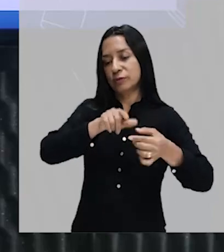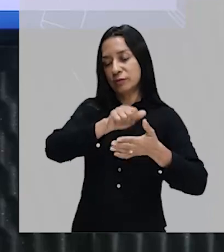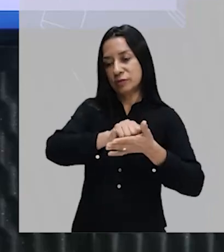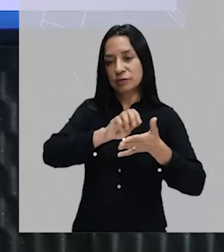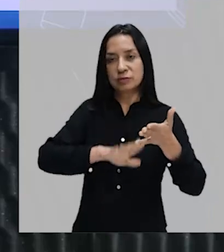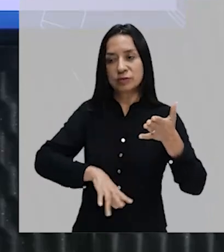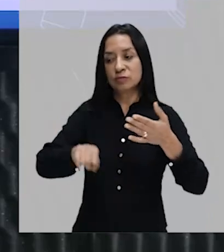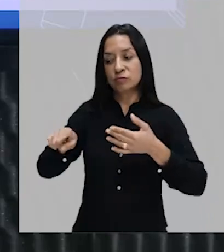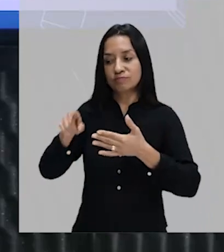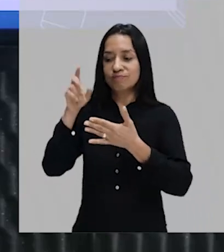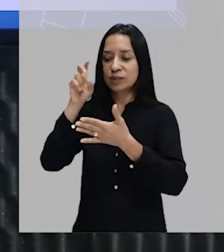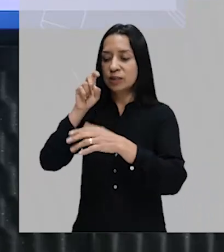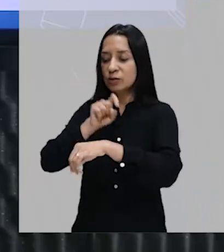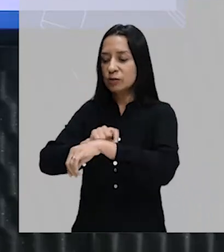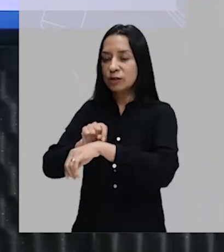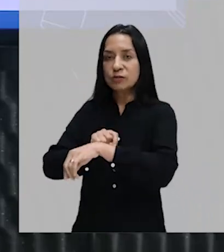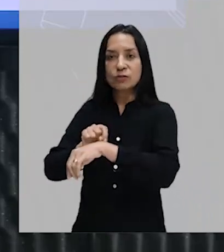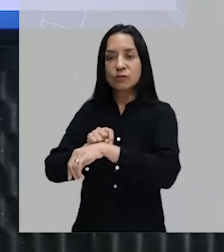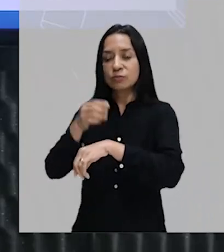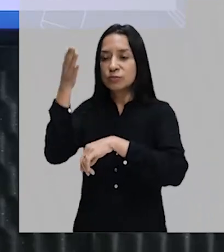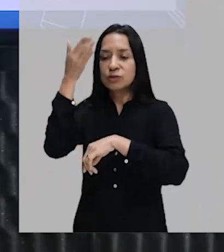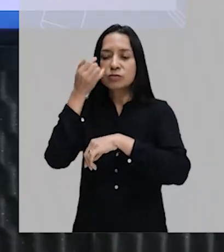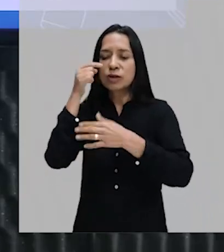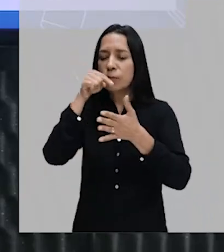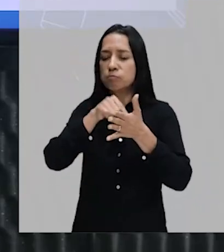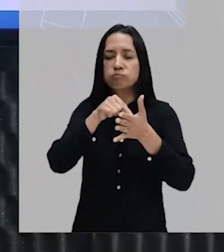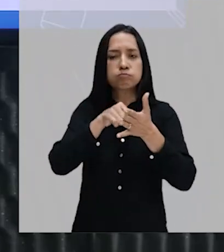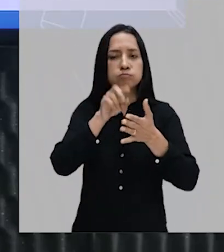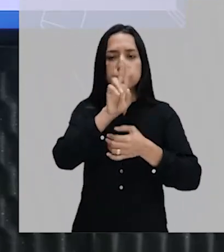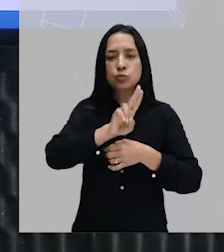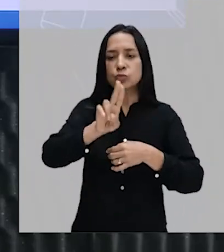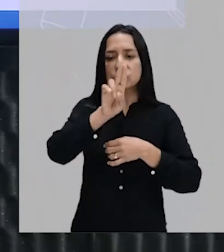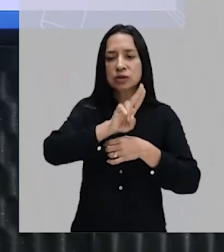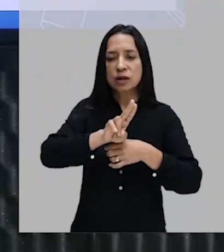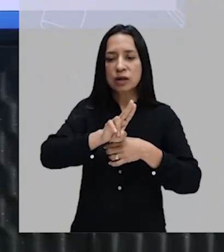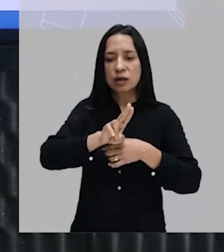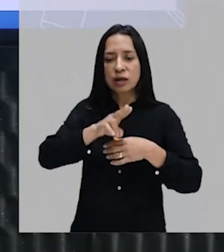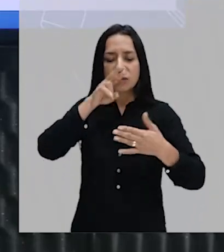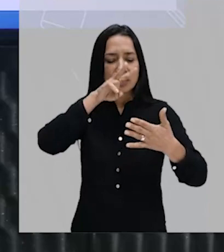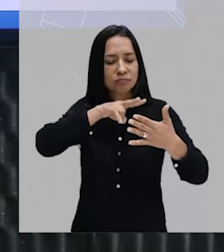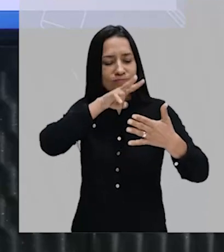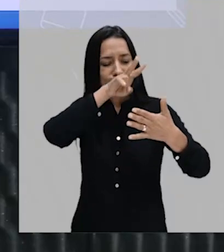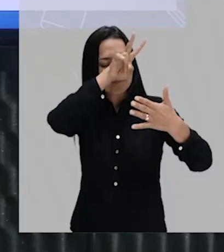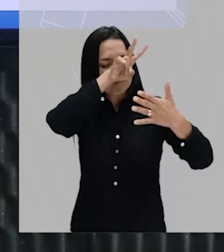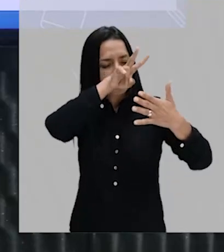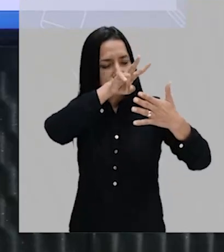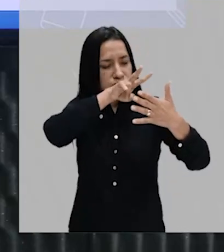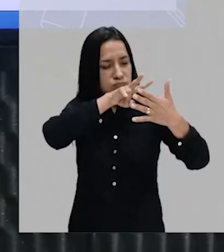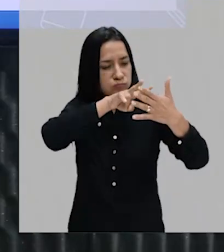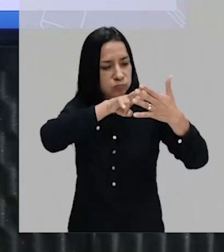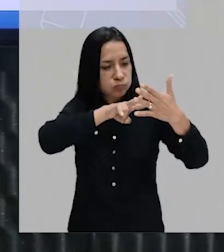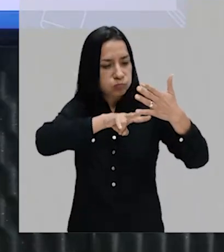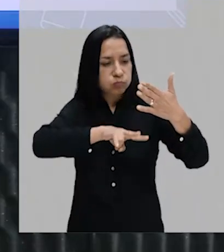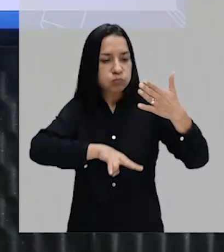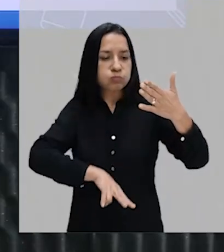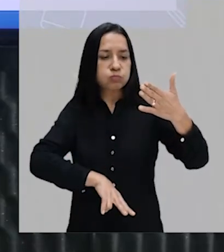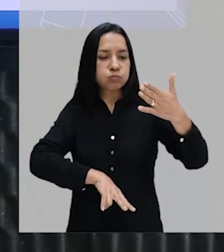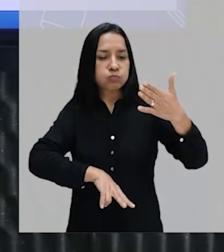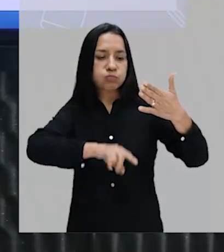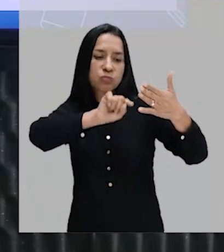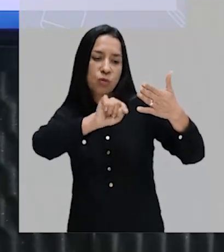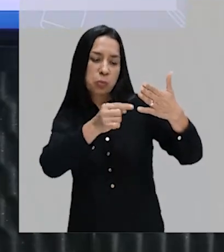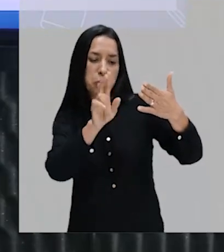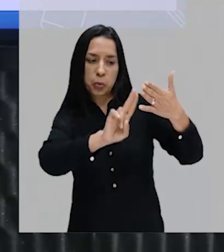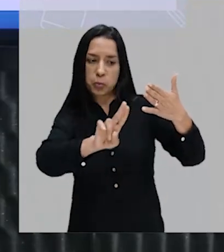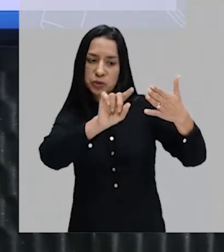você não sabe pontuar. Você pega o texto e você vai, blá, blá, blá, blá, blá, blá, blá, blá, você lê, você não bota uma vírgula, você não pausa